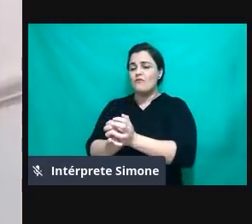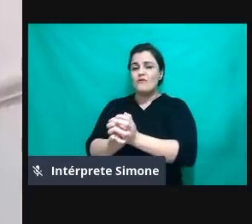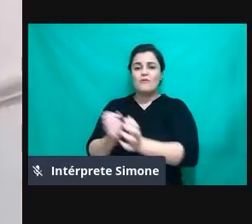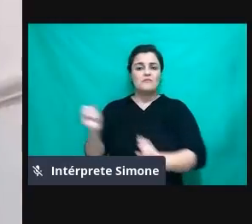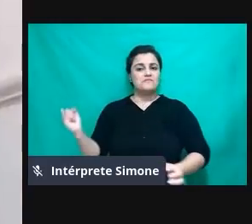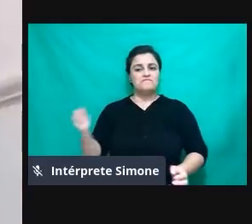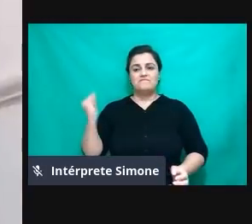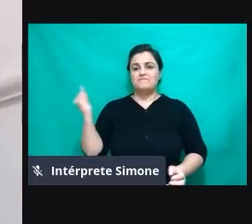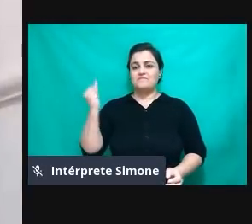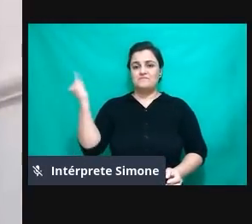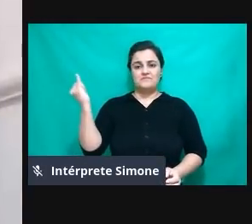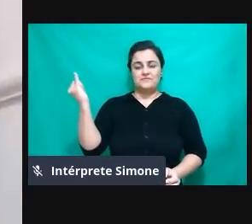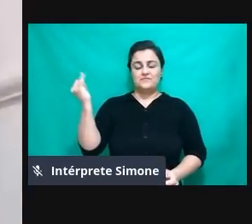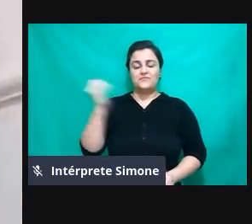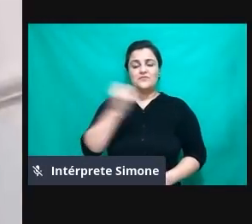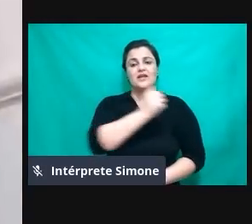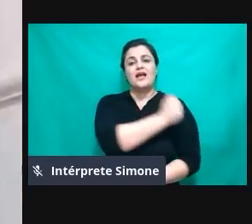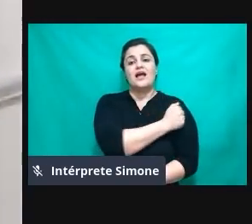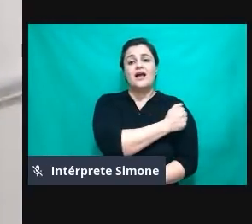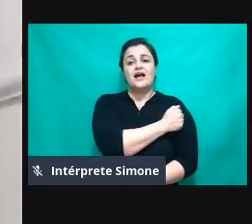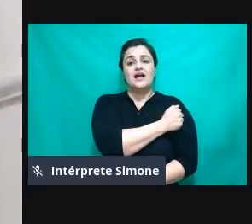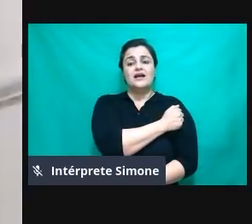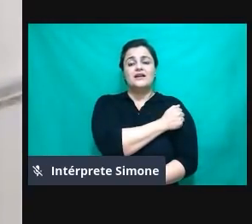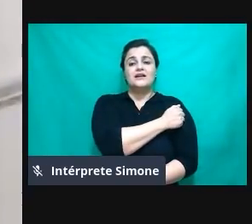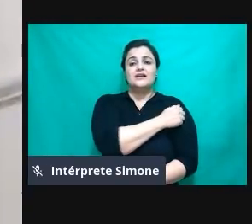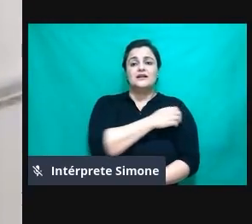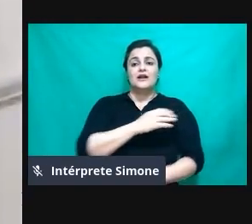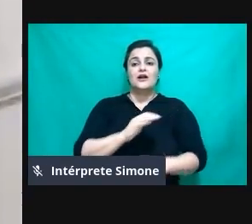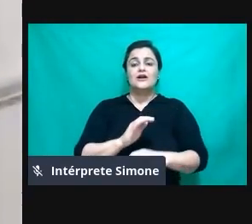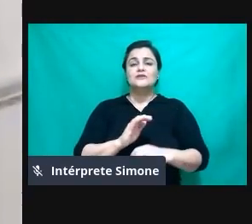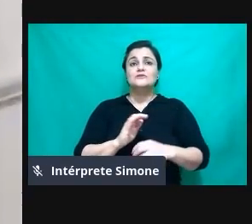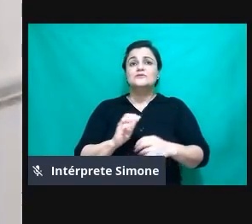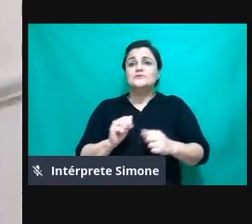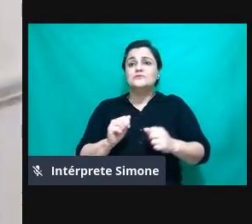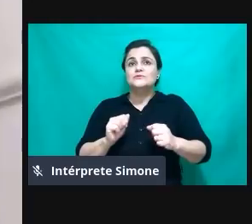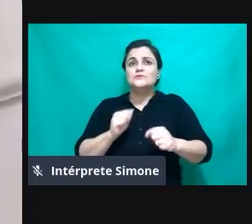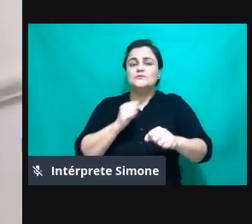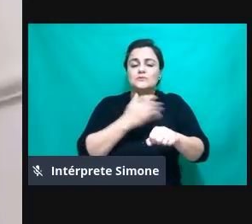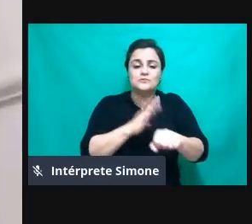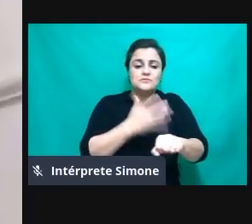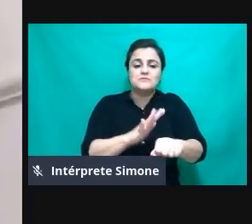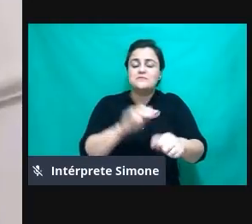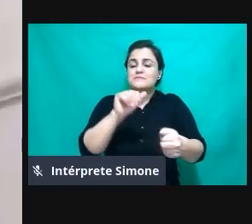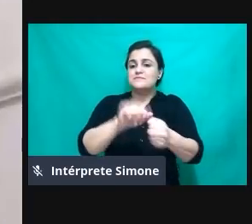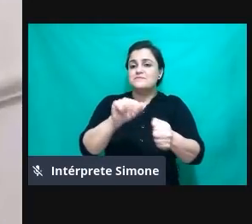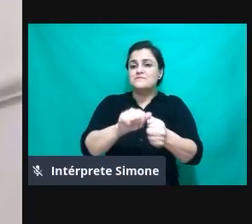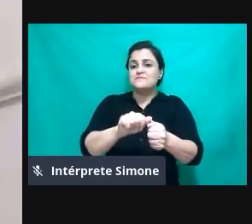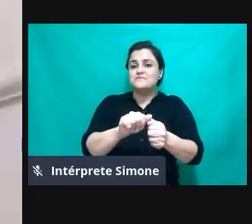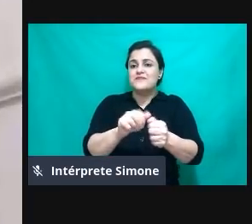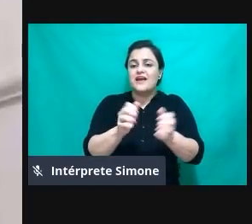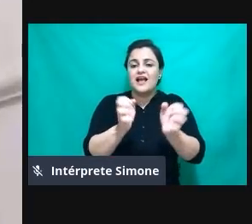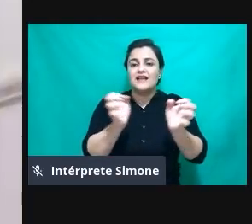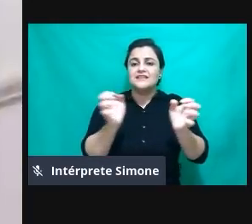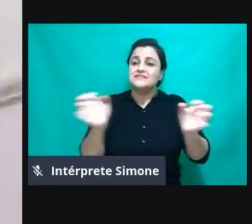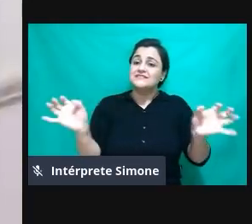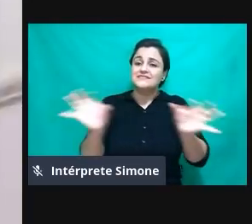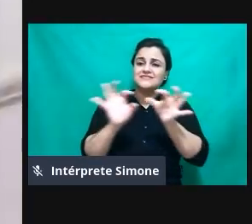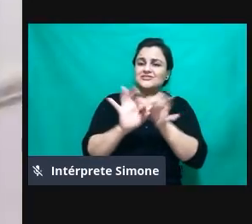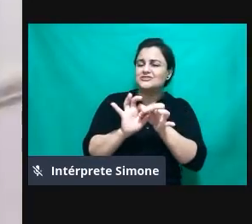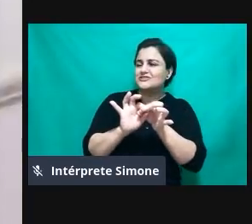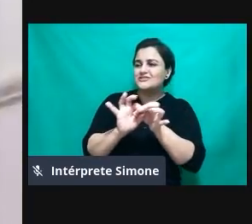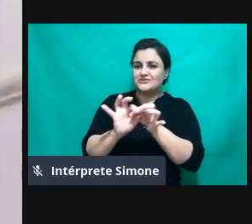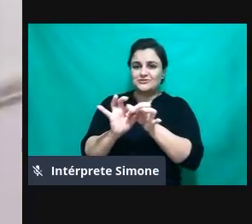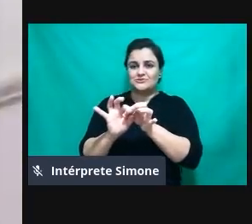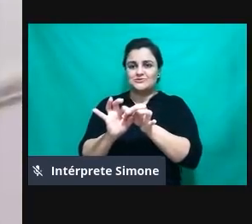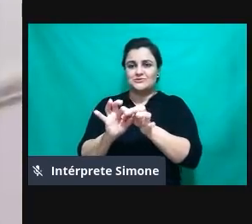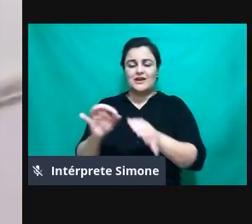quase todos eles, né, tenham uma participação mais, digamos que mais leve, né? E eu trabalho